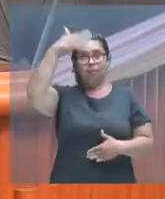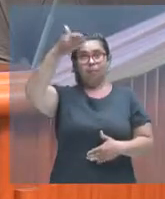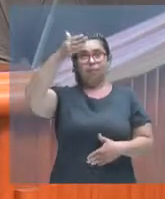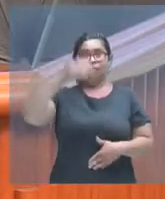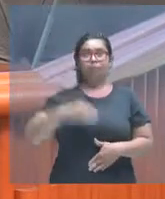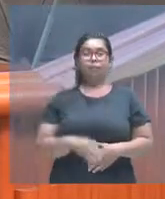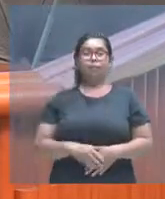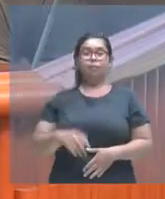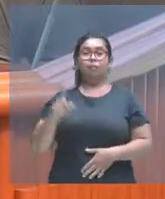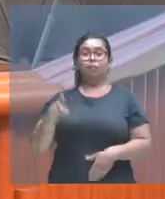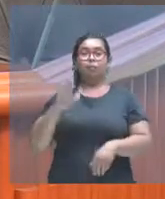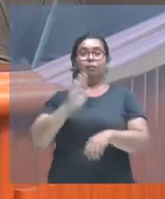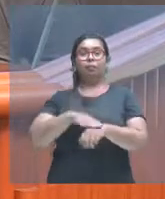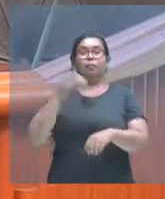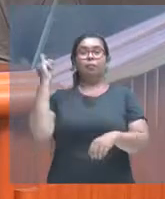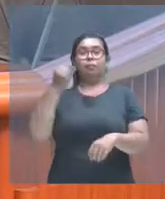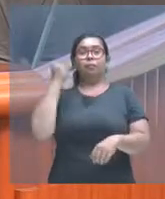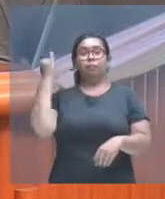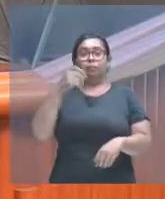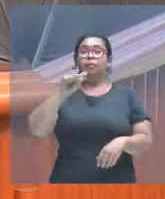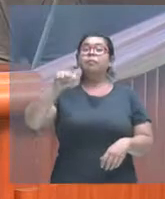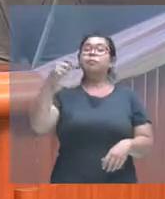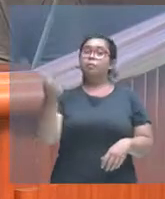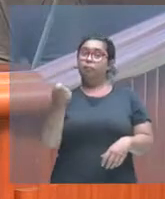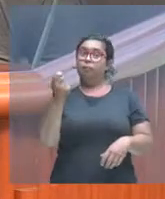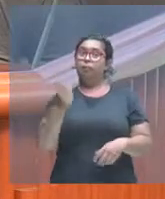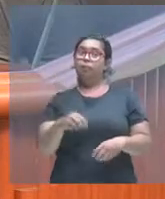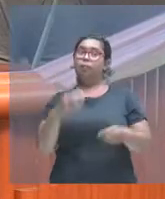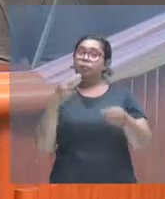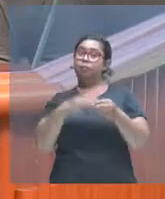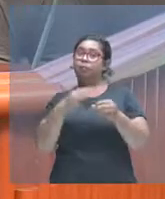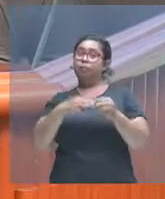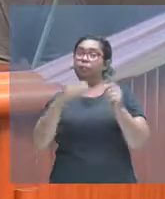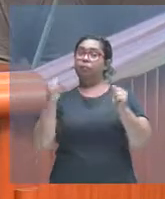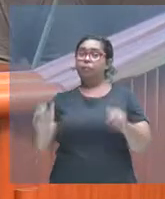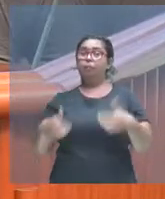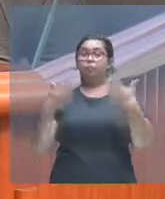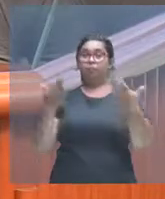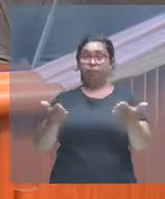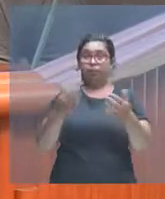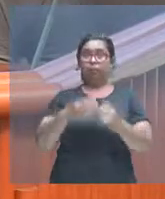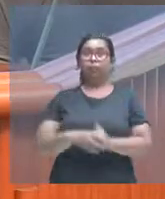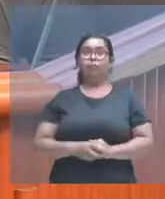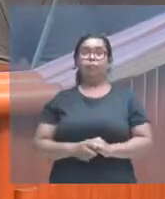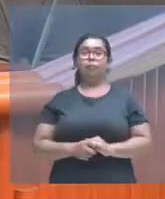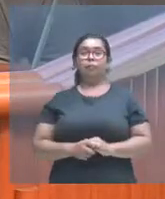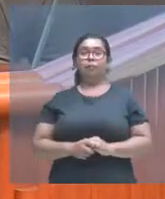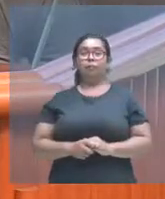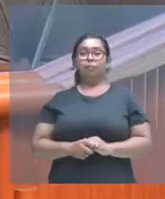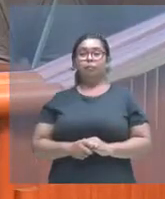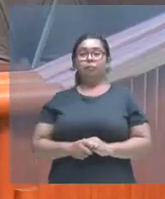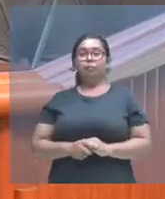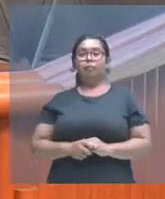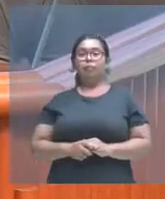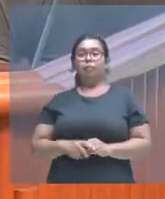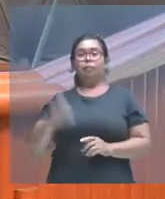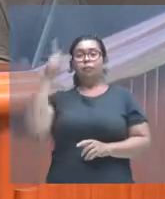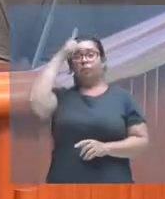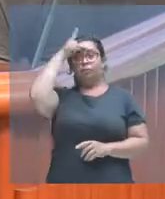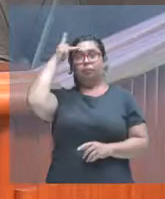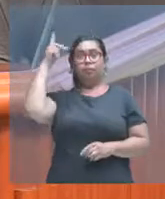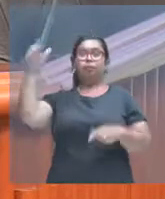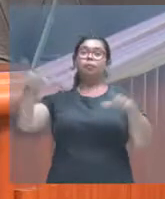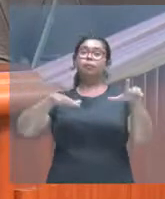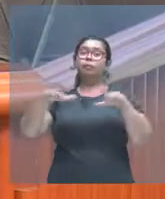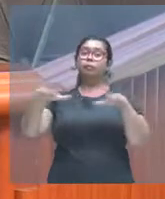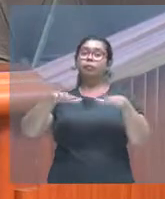a mais importante e significativa que o município pode prestar, evidentemente, àqueles que efetivamente trabalham